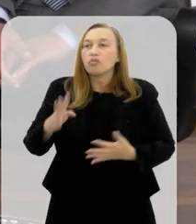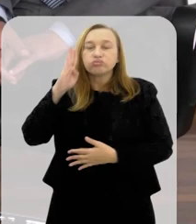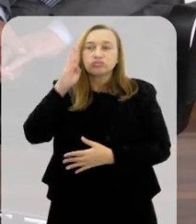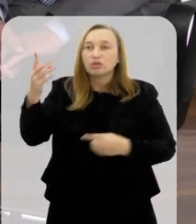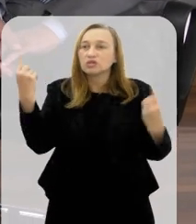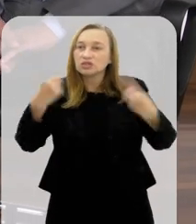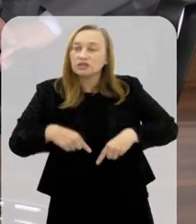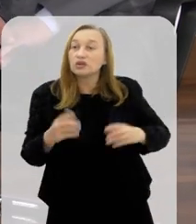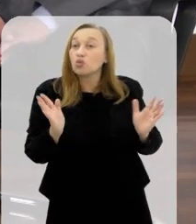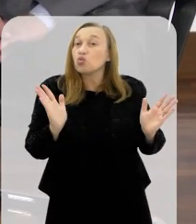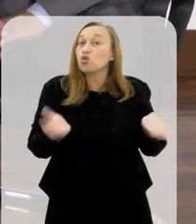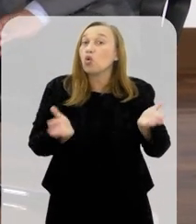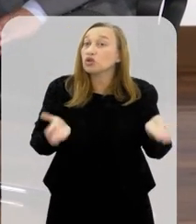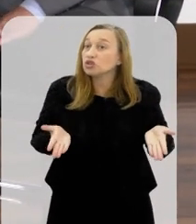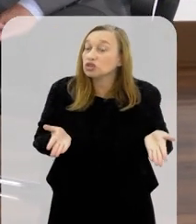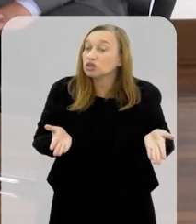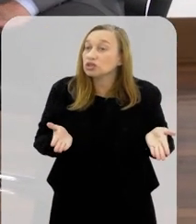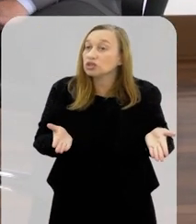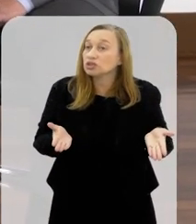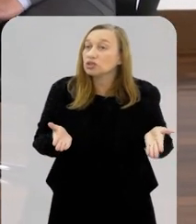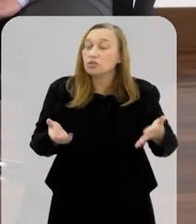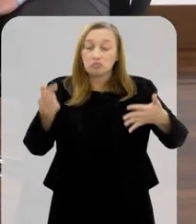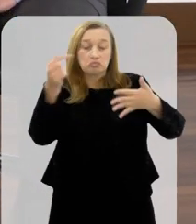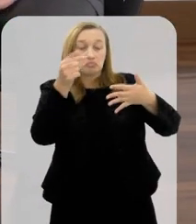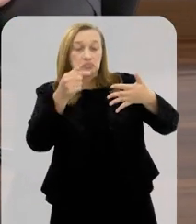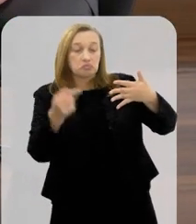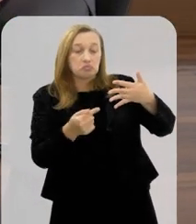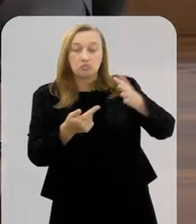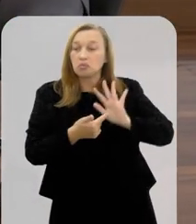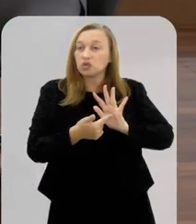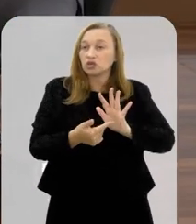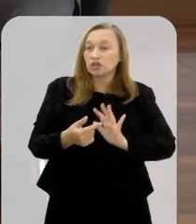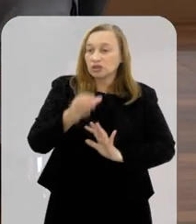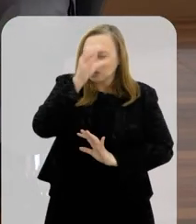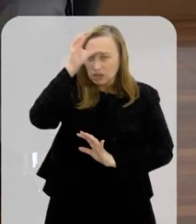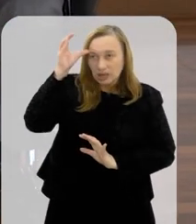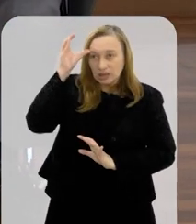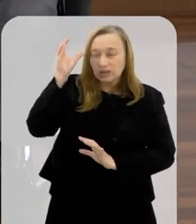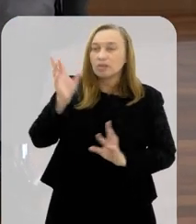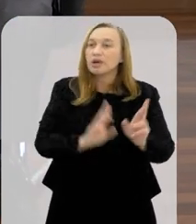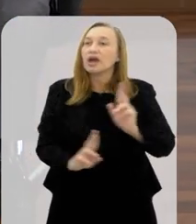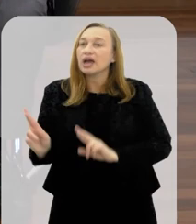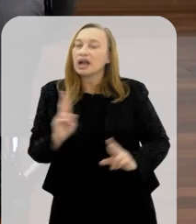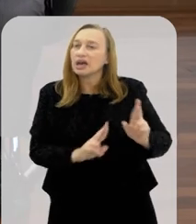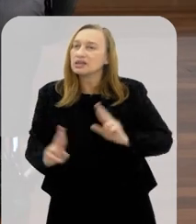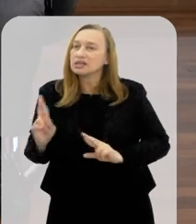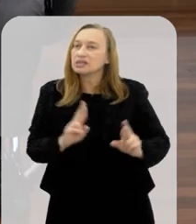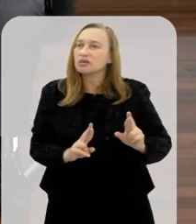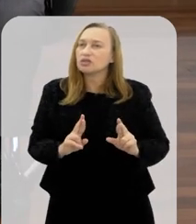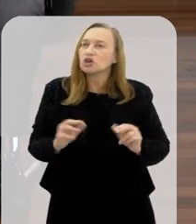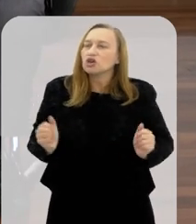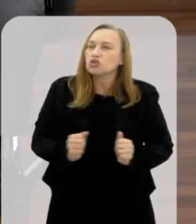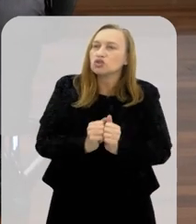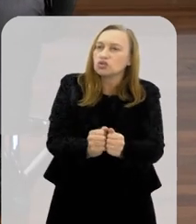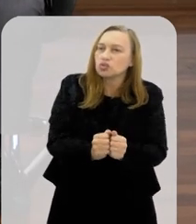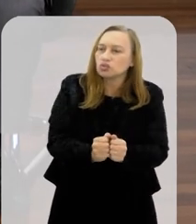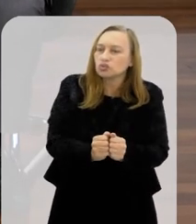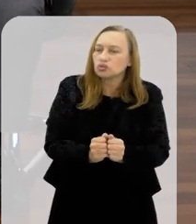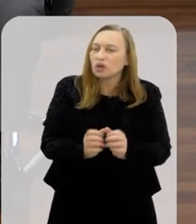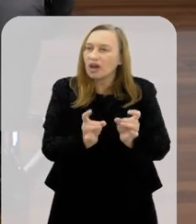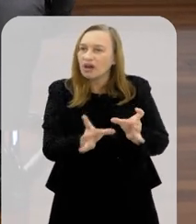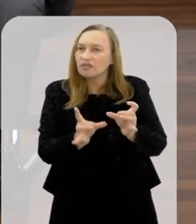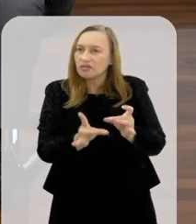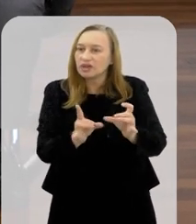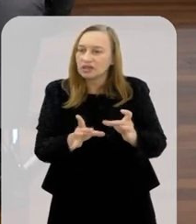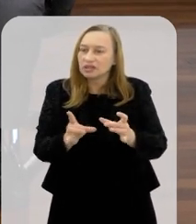os principais desafios e hoje né colocados para o consumidor na sua relação ali né né junto ao comércio junto à